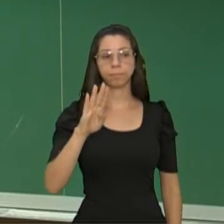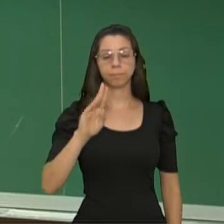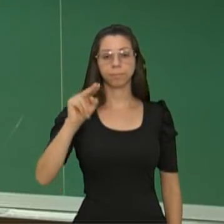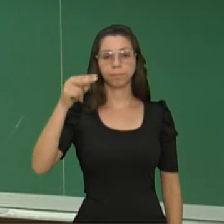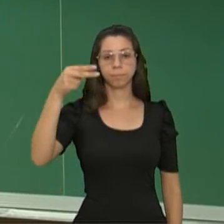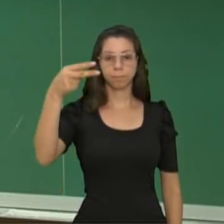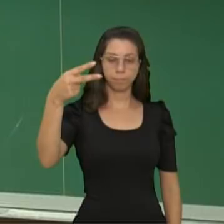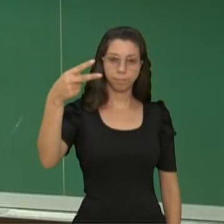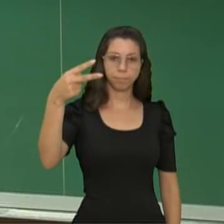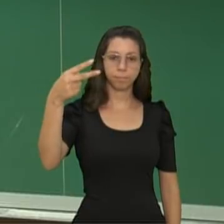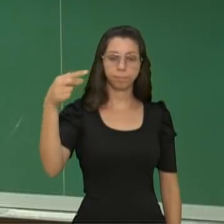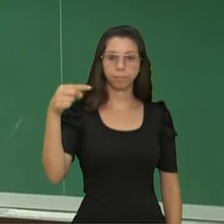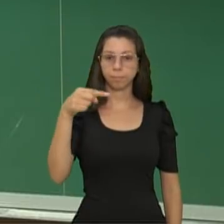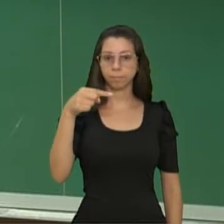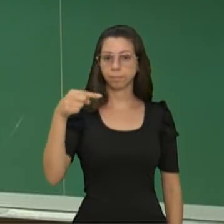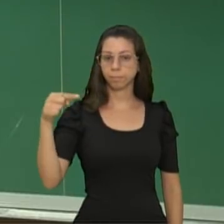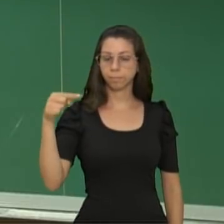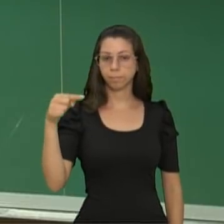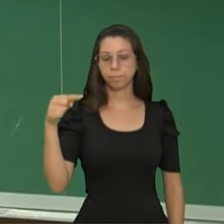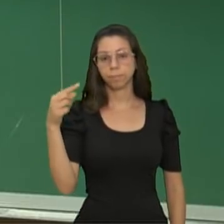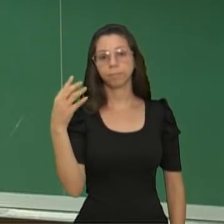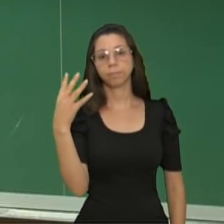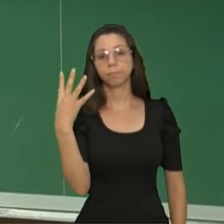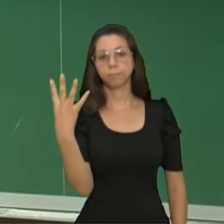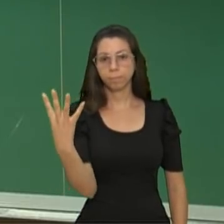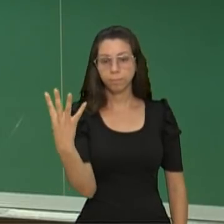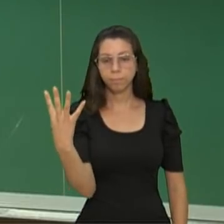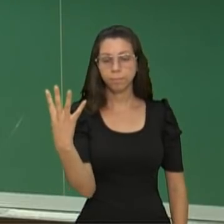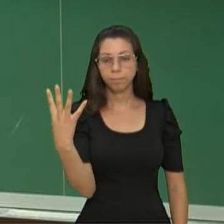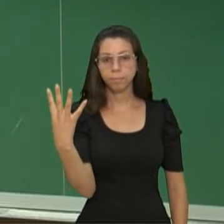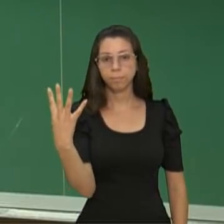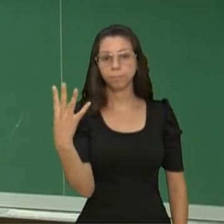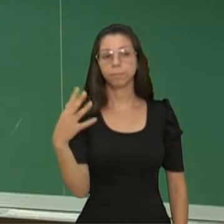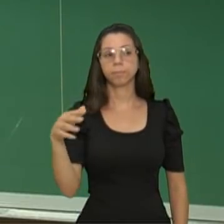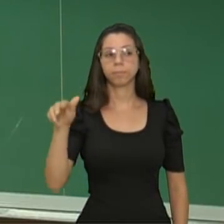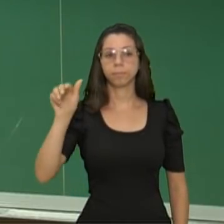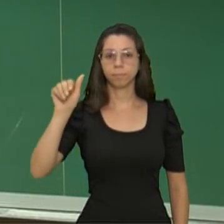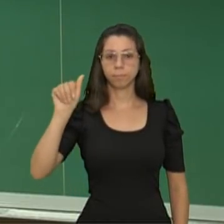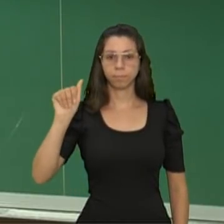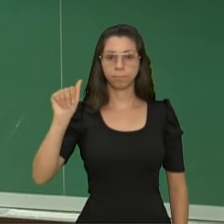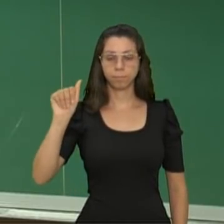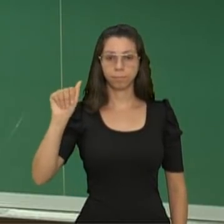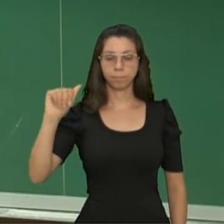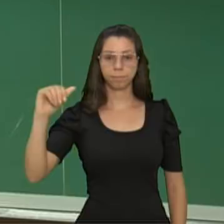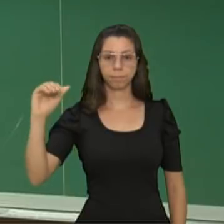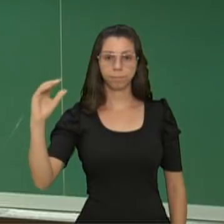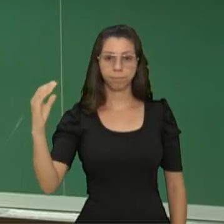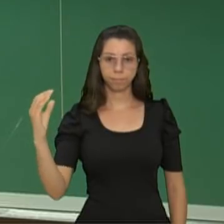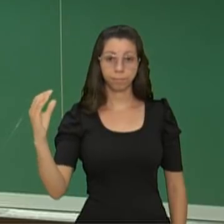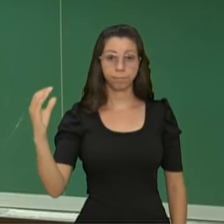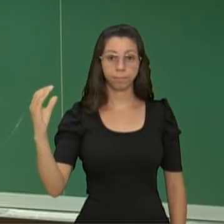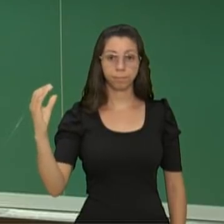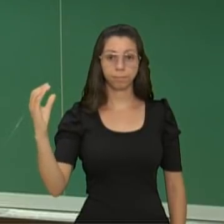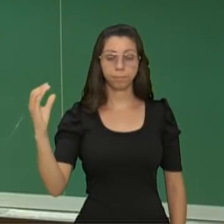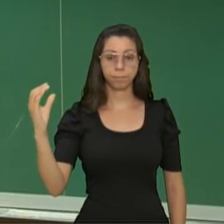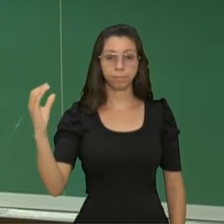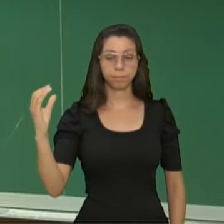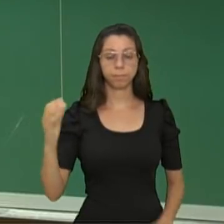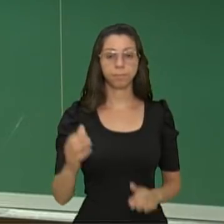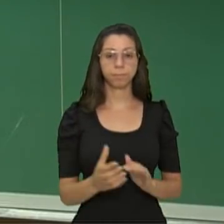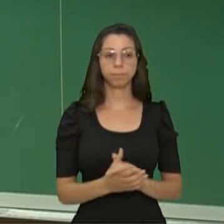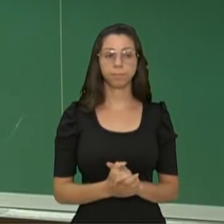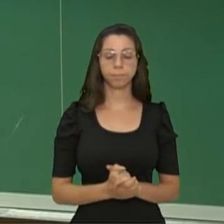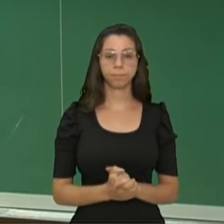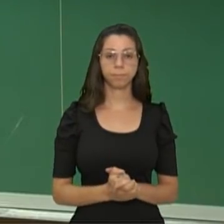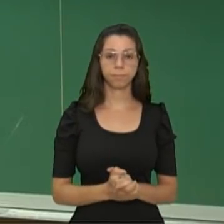o B ao quadrado menos 4 vezes A vezes